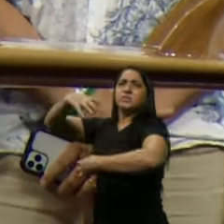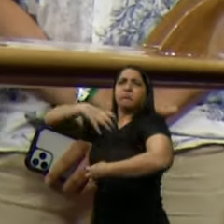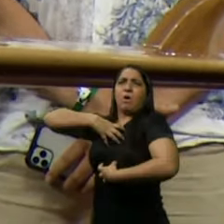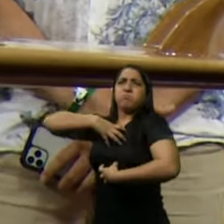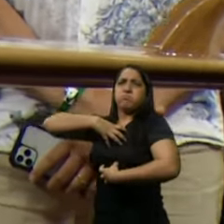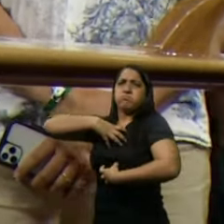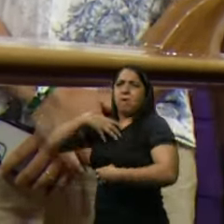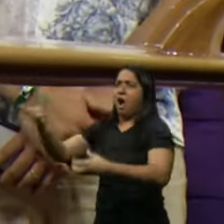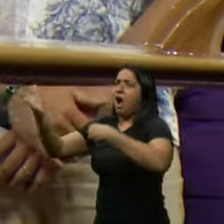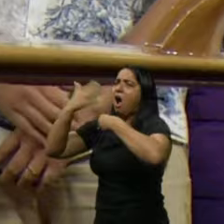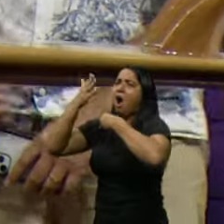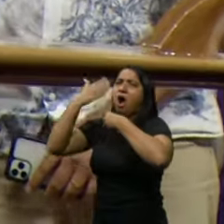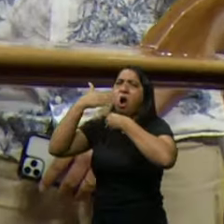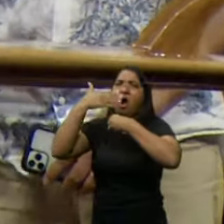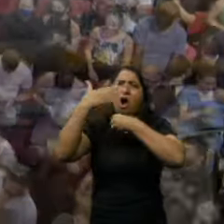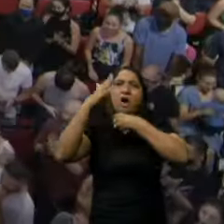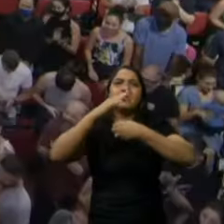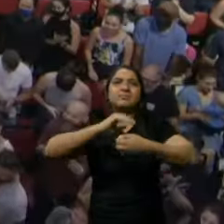um